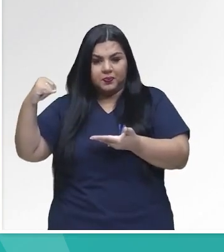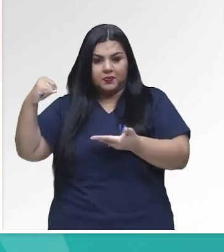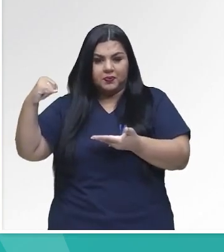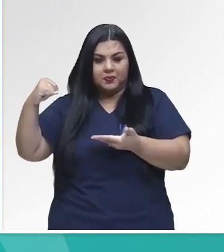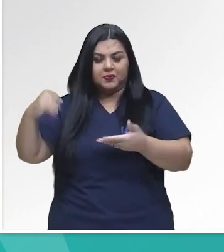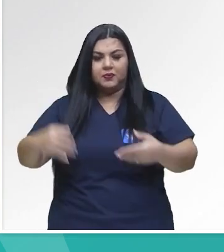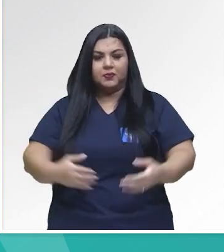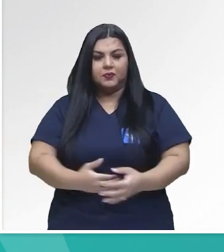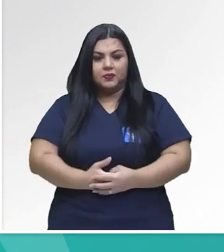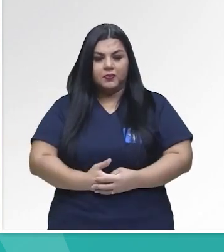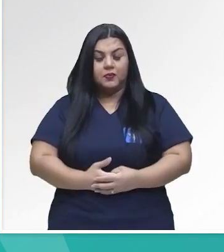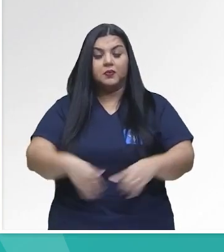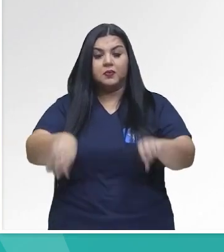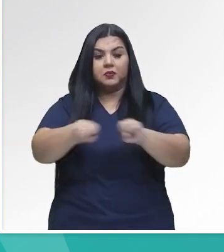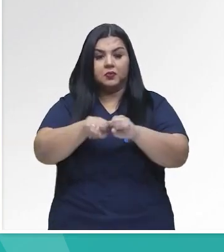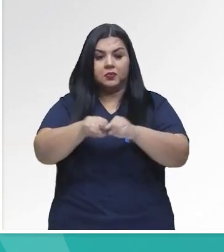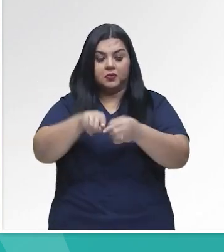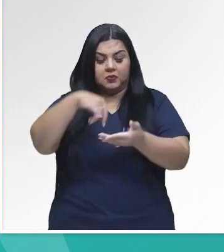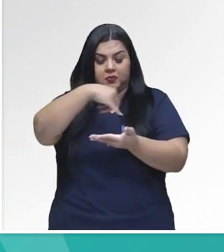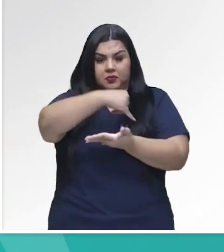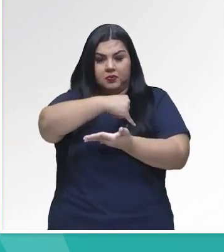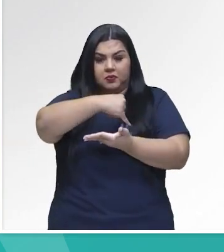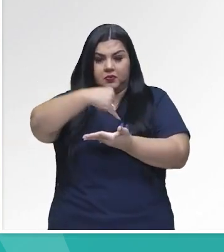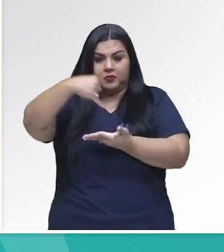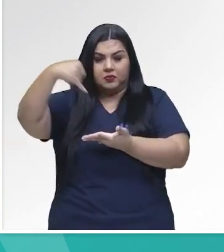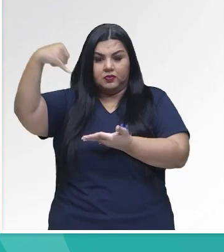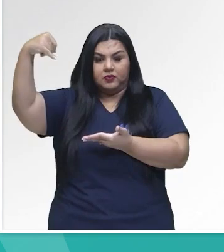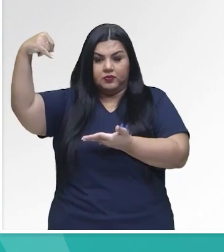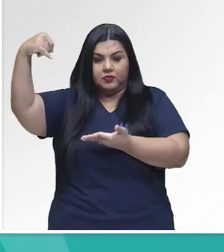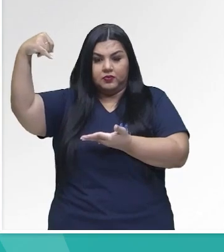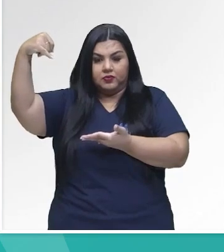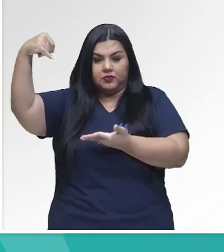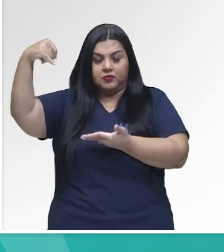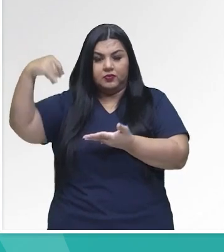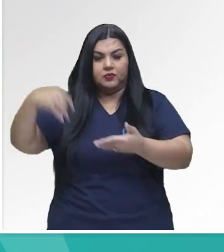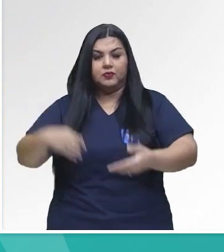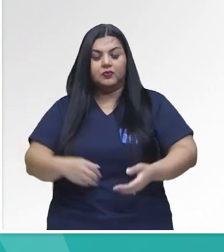orientais e linhas